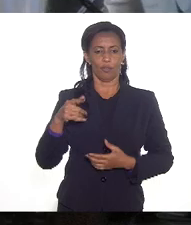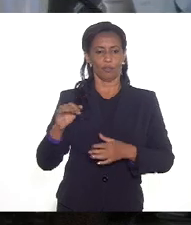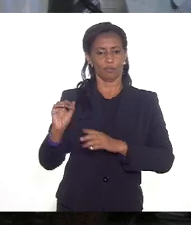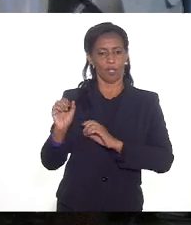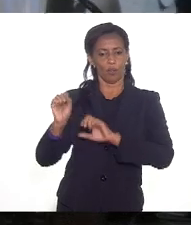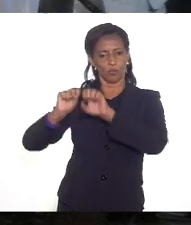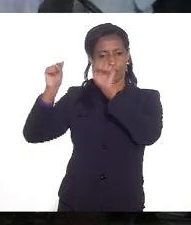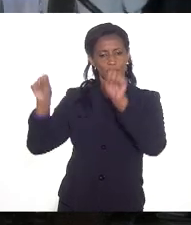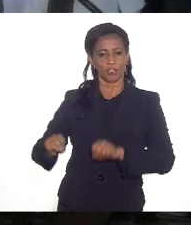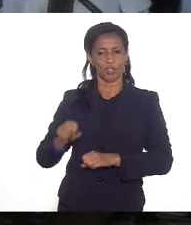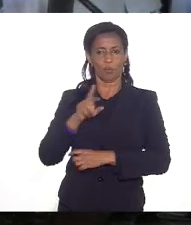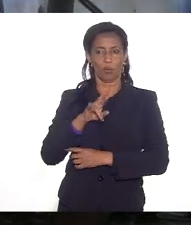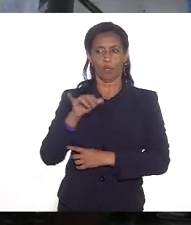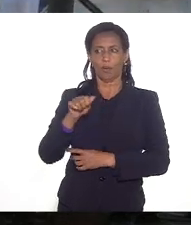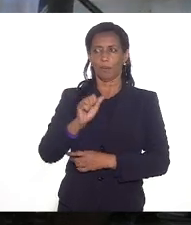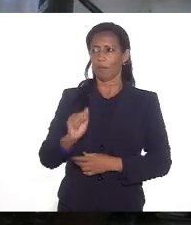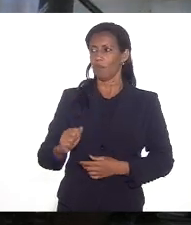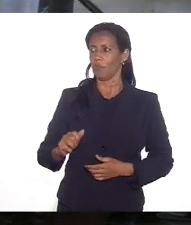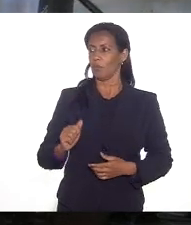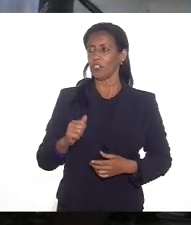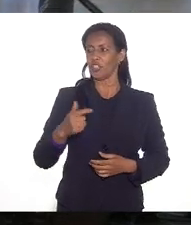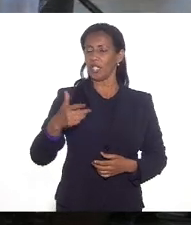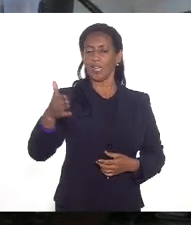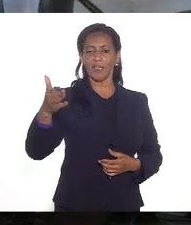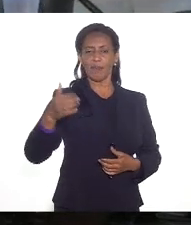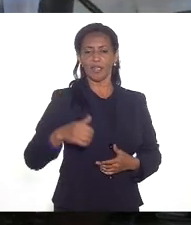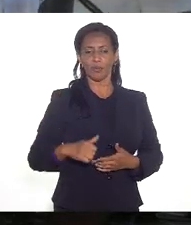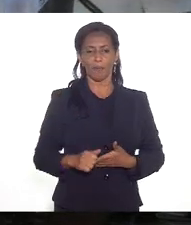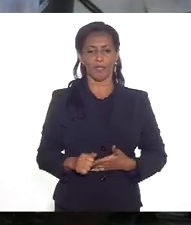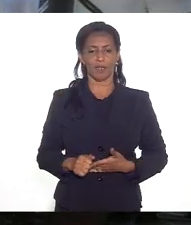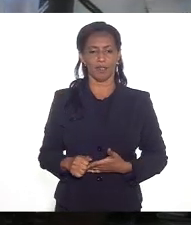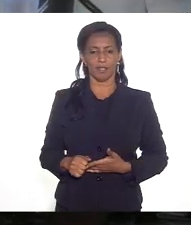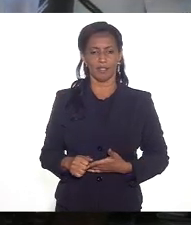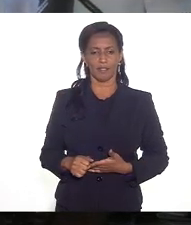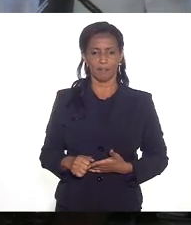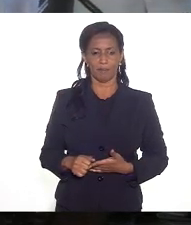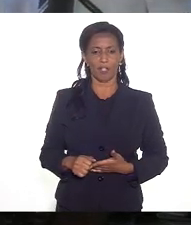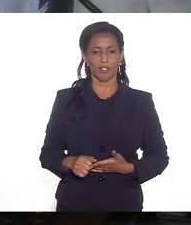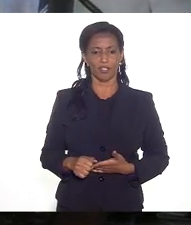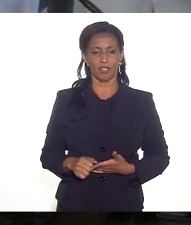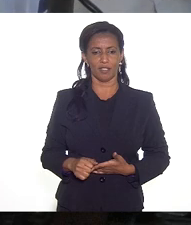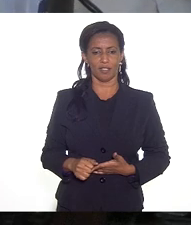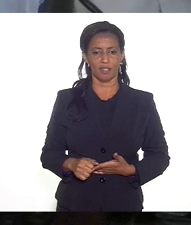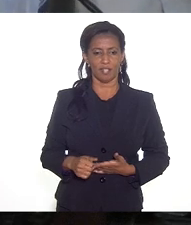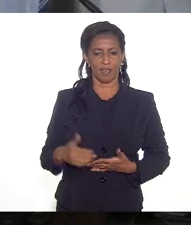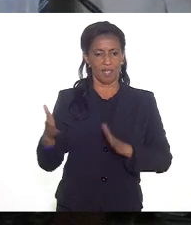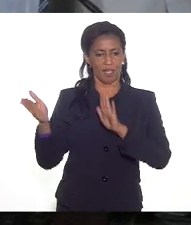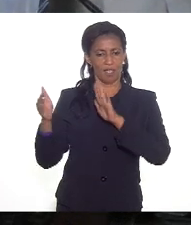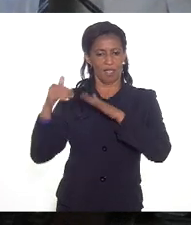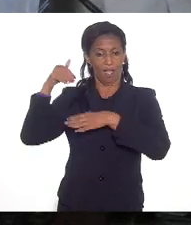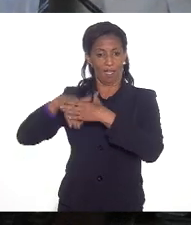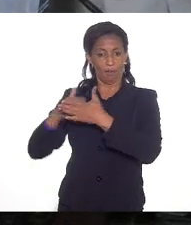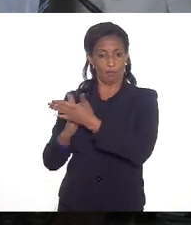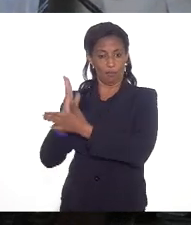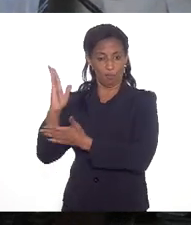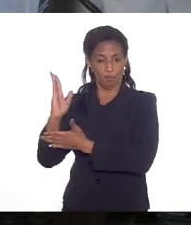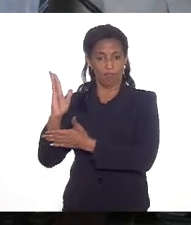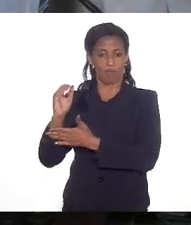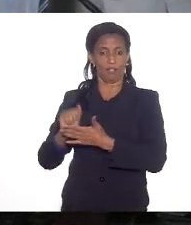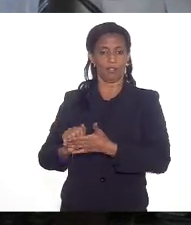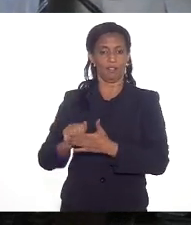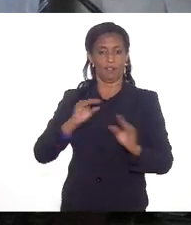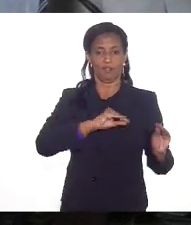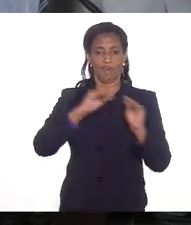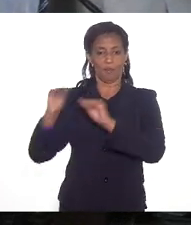favorável relator Deputado Rodrigo Amorim em discussão naquele discute-se a discussão e votação se os que aprovam permaneçam aprovado